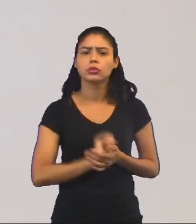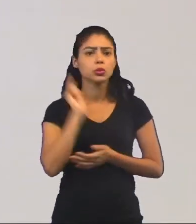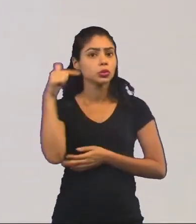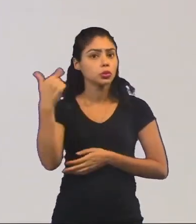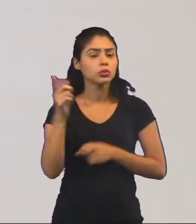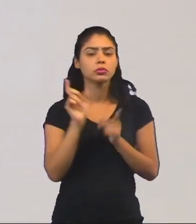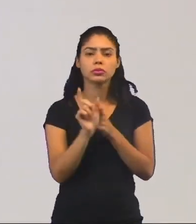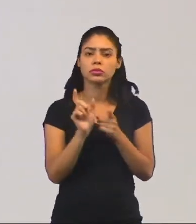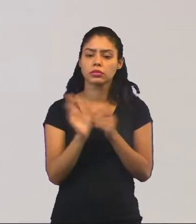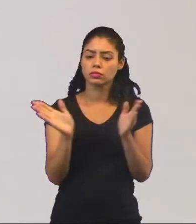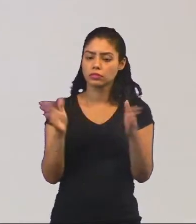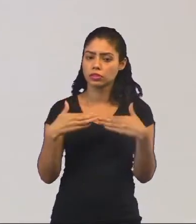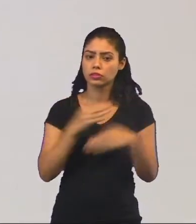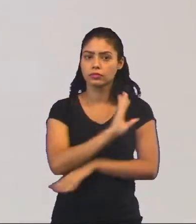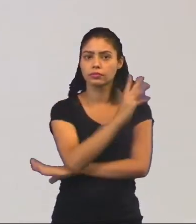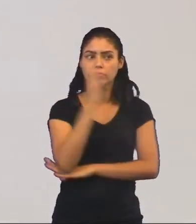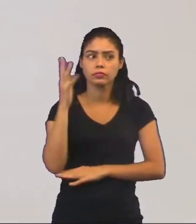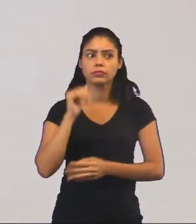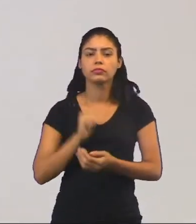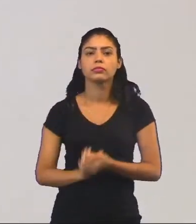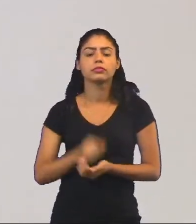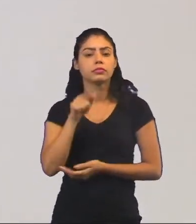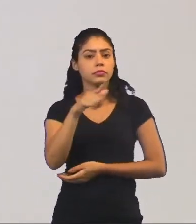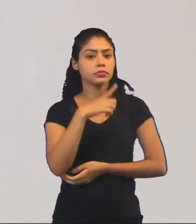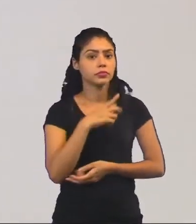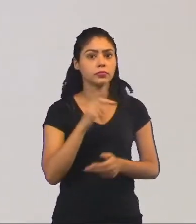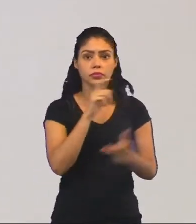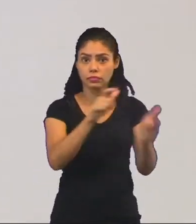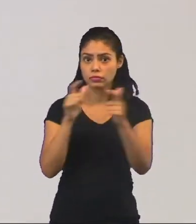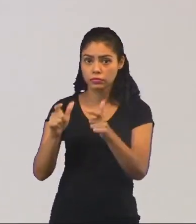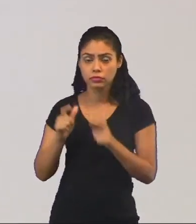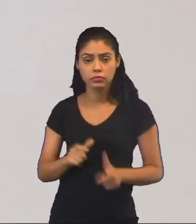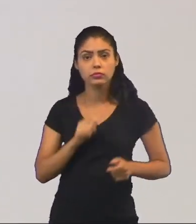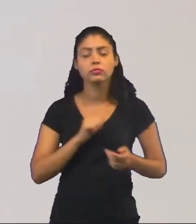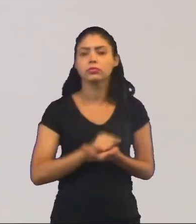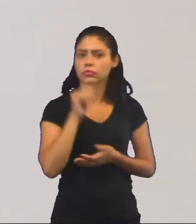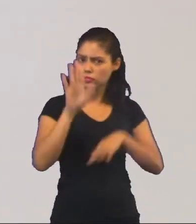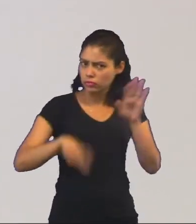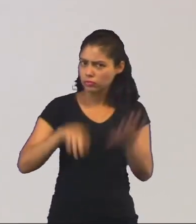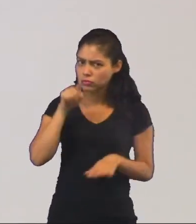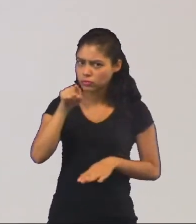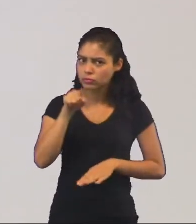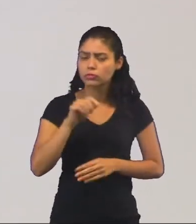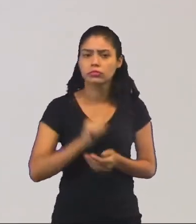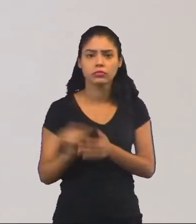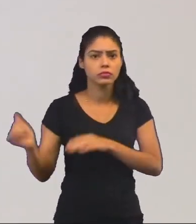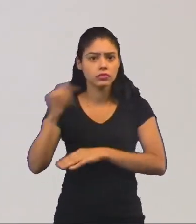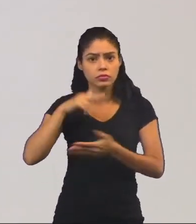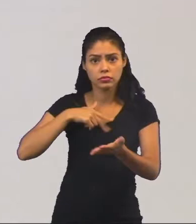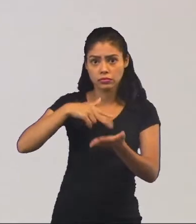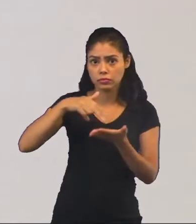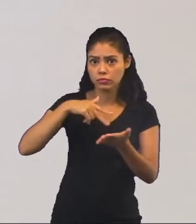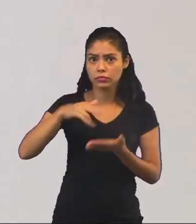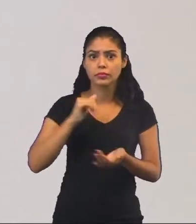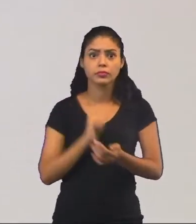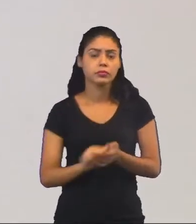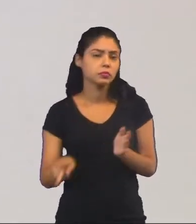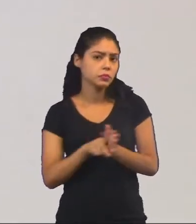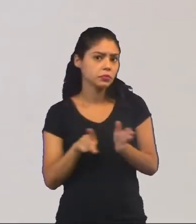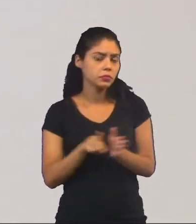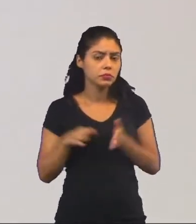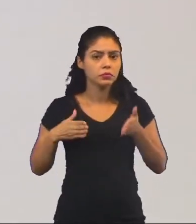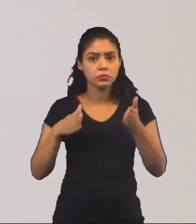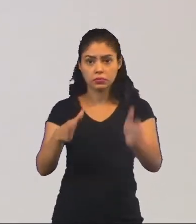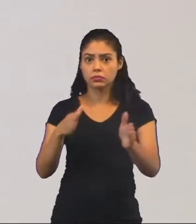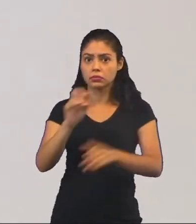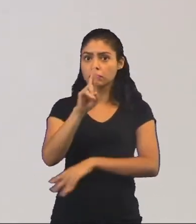de uma floresta fechada. Existem lugares que às vezes você está viajando ou andando por uma determinada estrada,